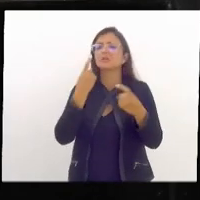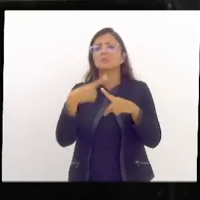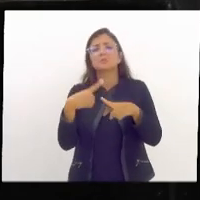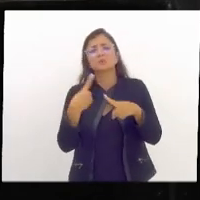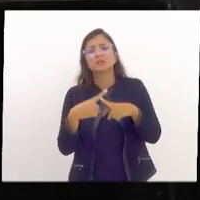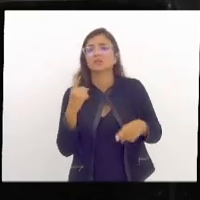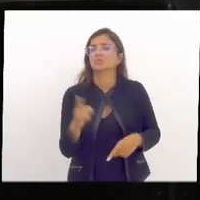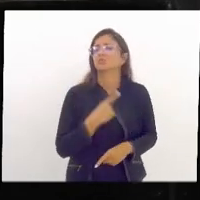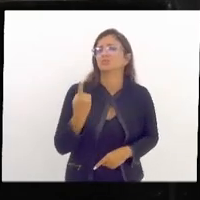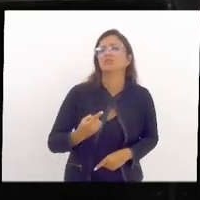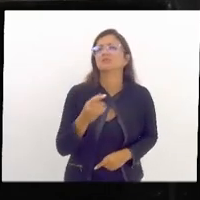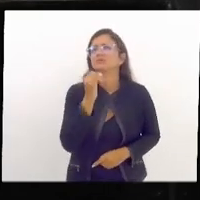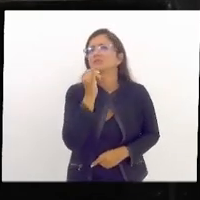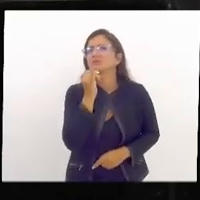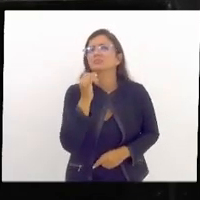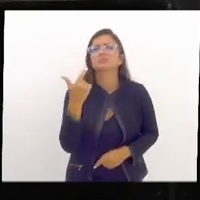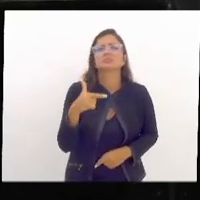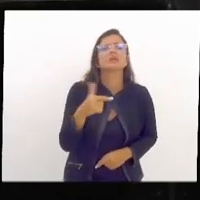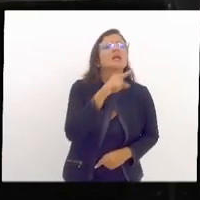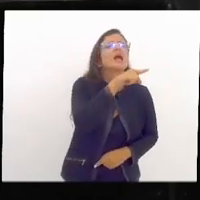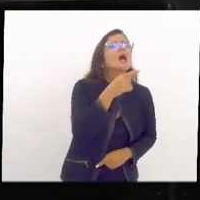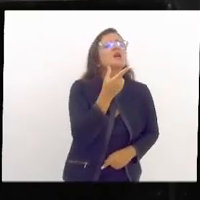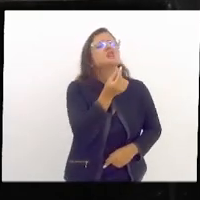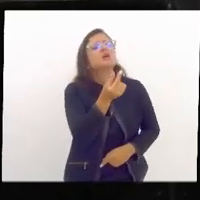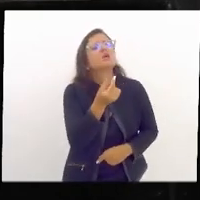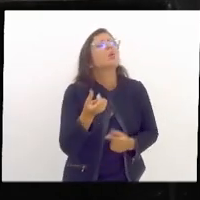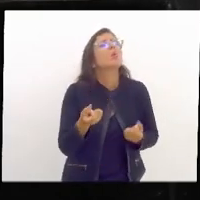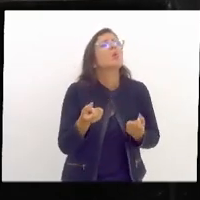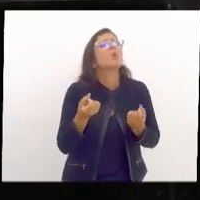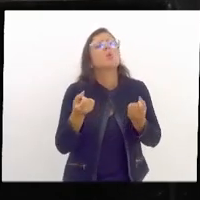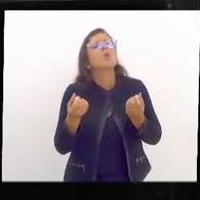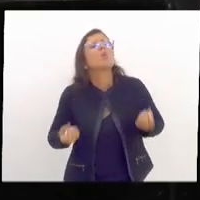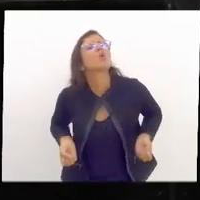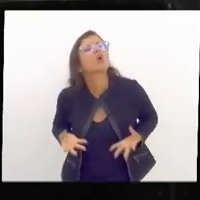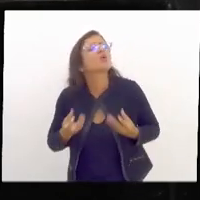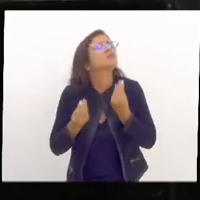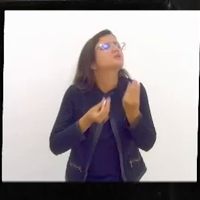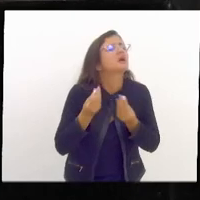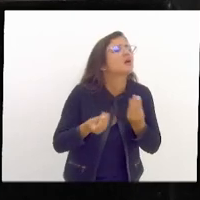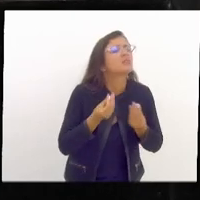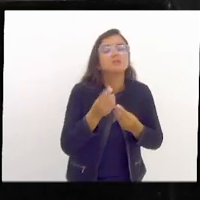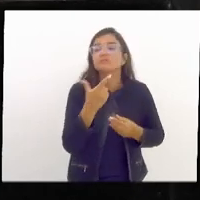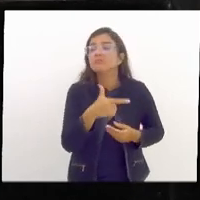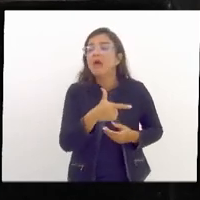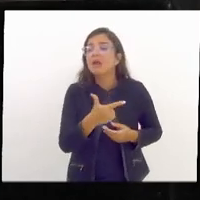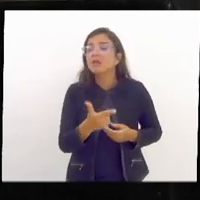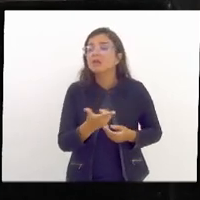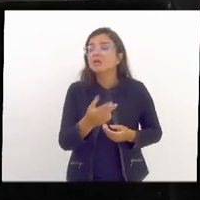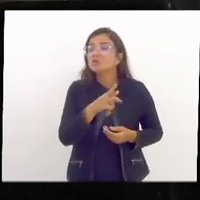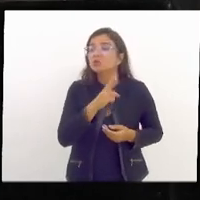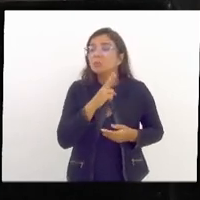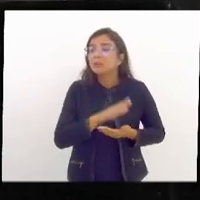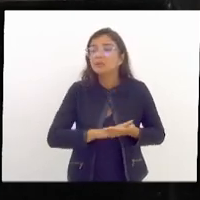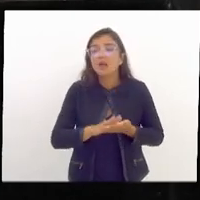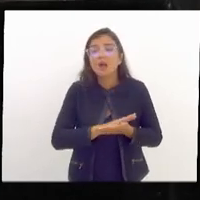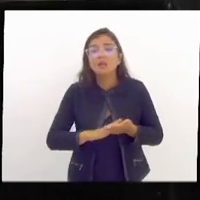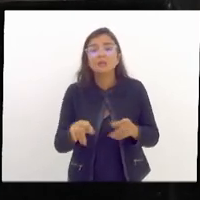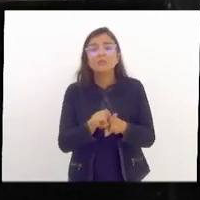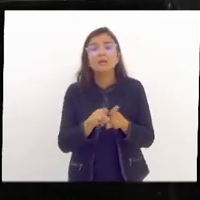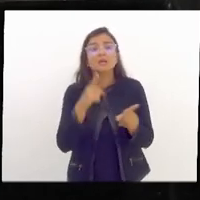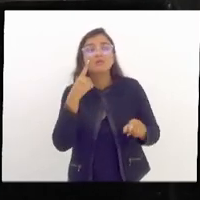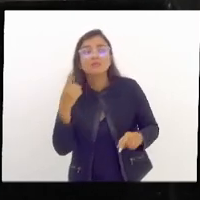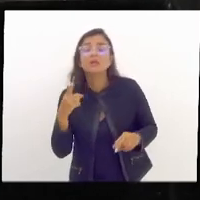não tem o valor desse impacto financeiro e como a gente vê na lei a possibilidade de